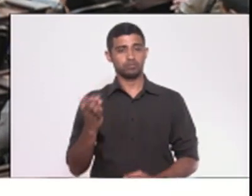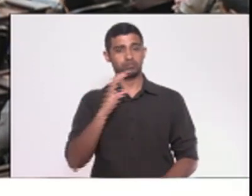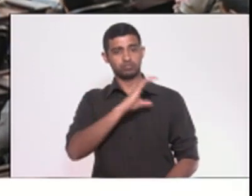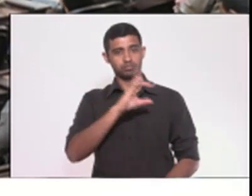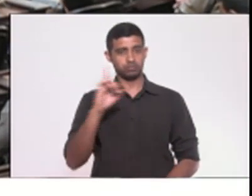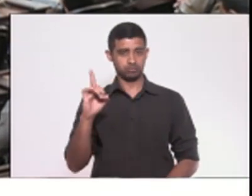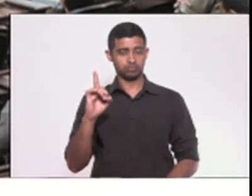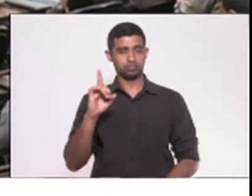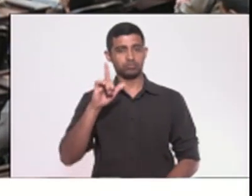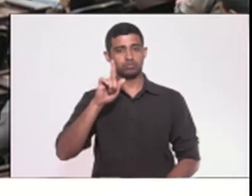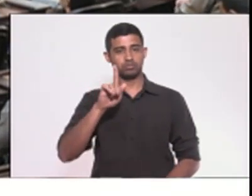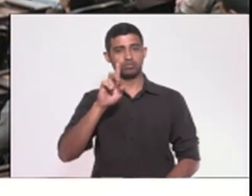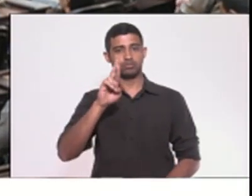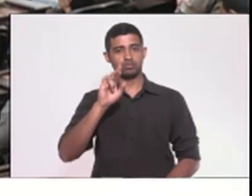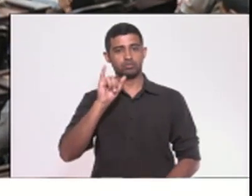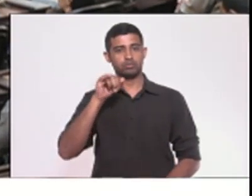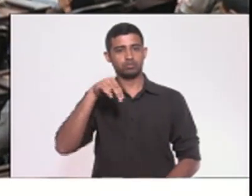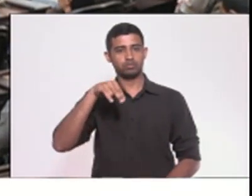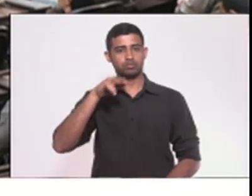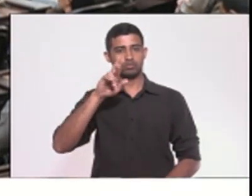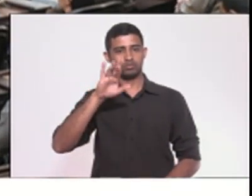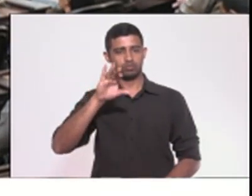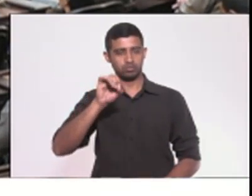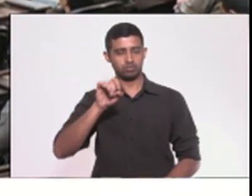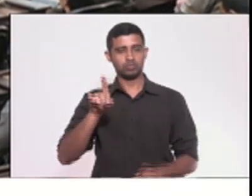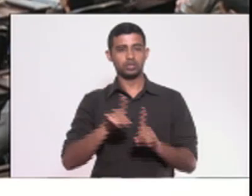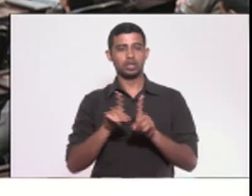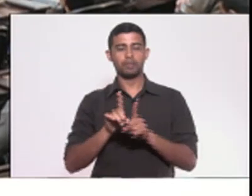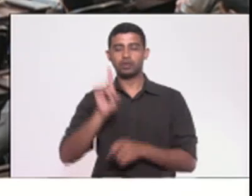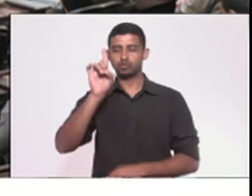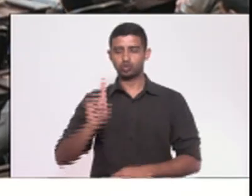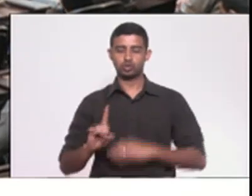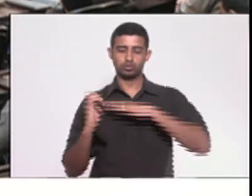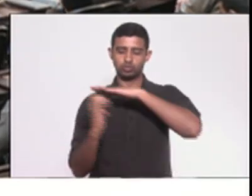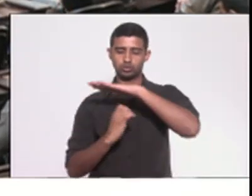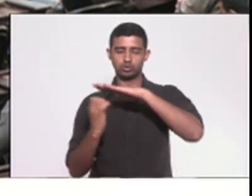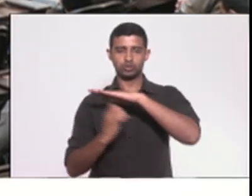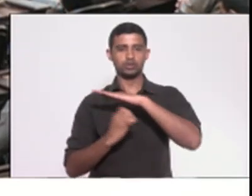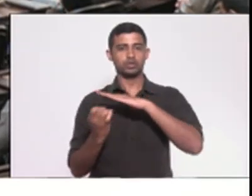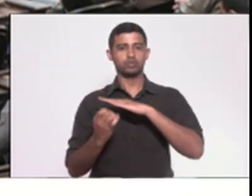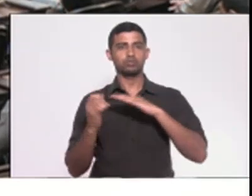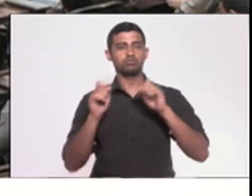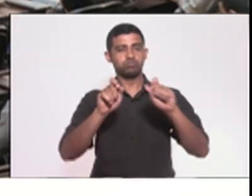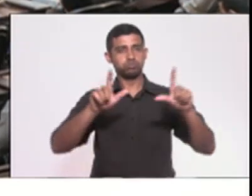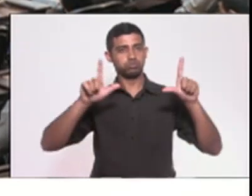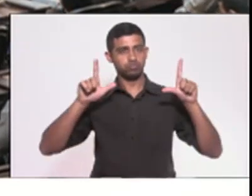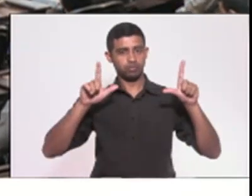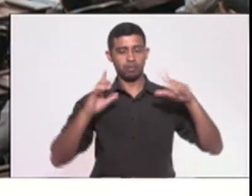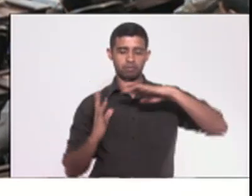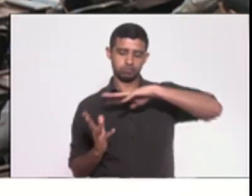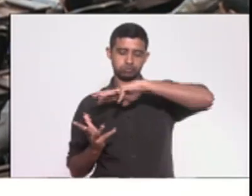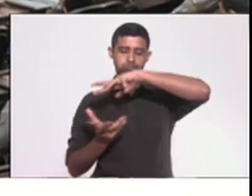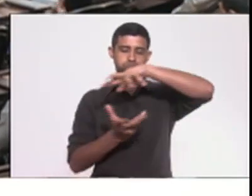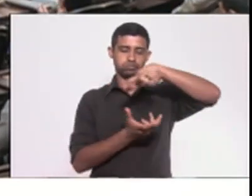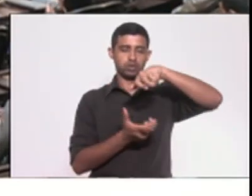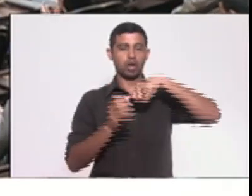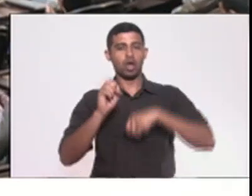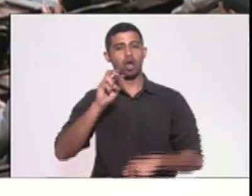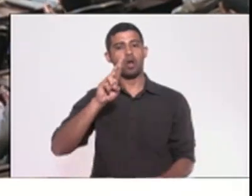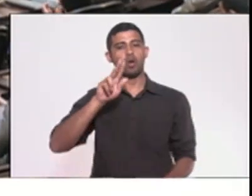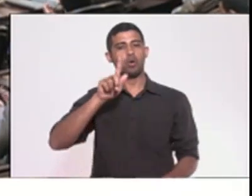da Green Rio e diretora executiva do portal Planeta Orgânico.